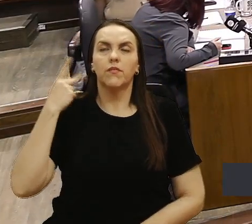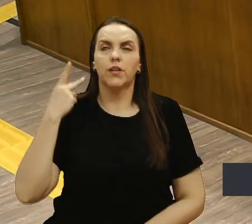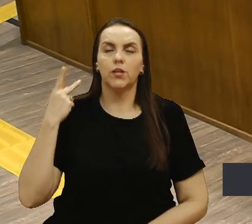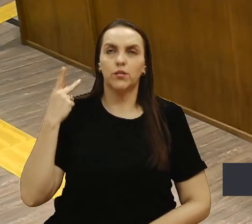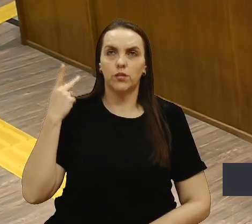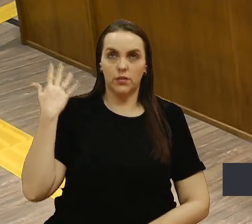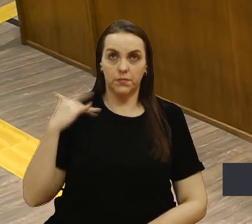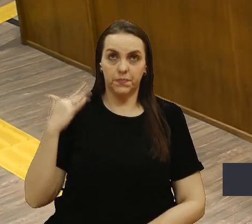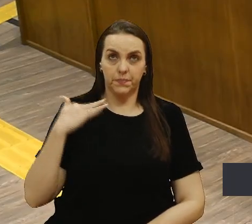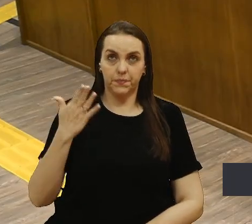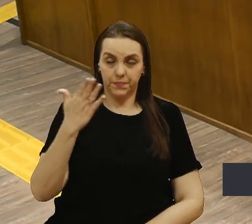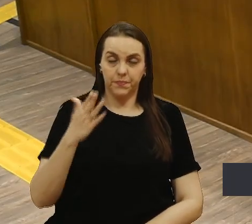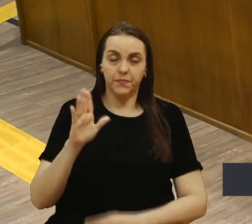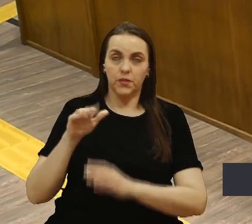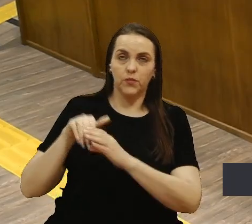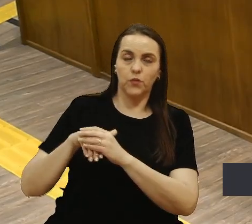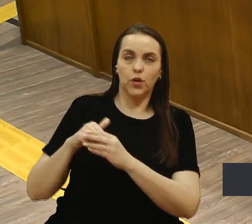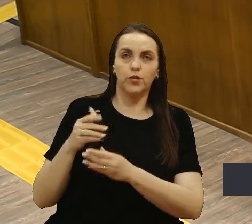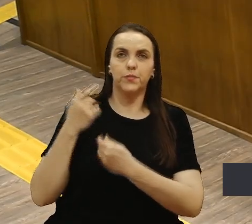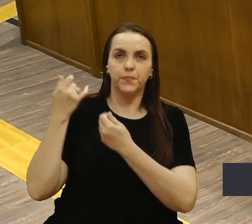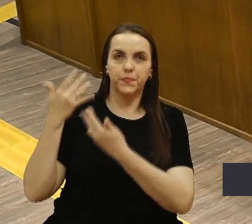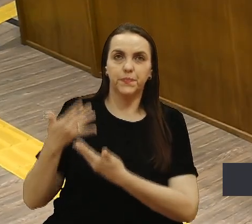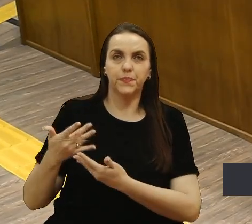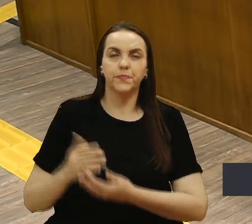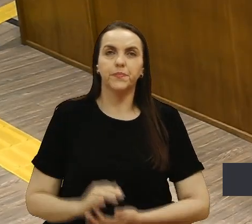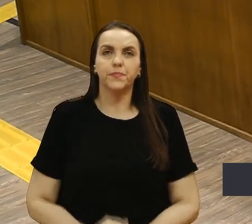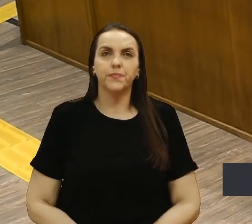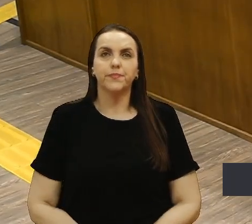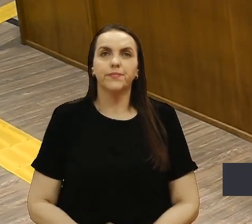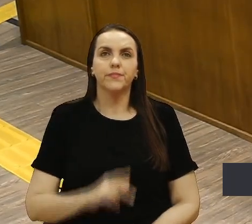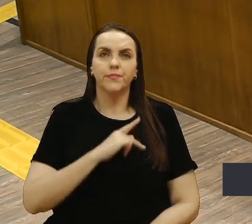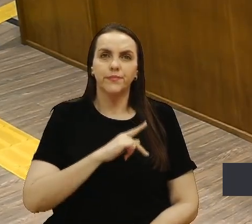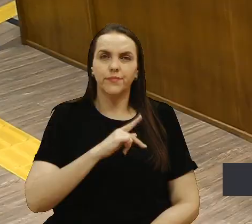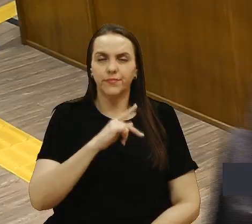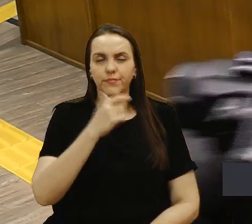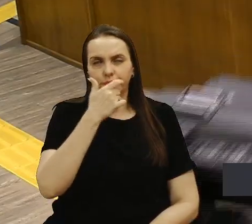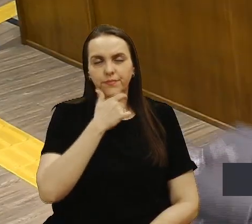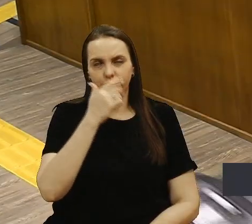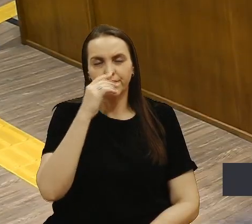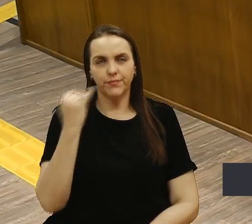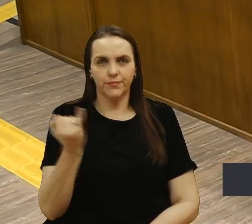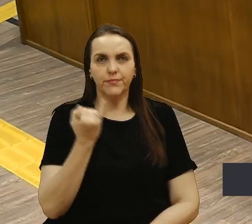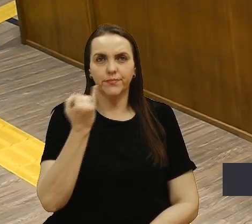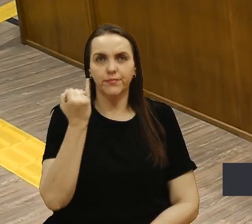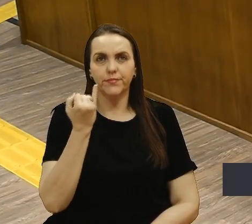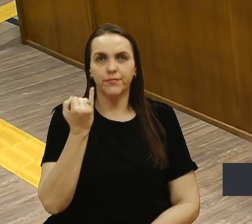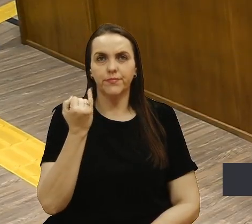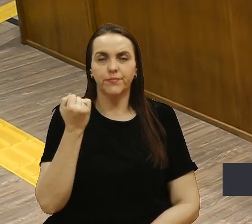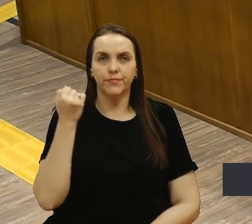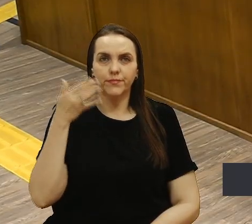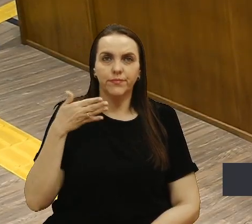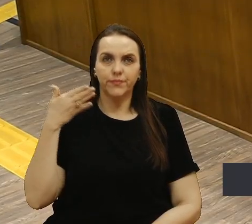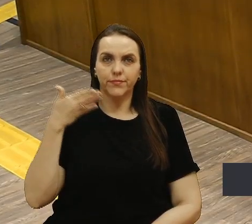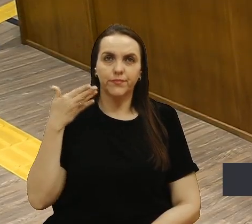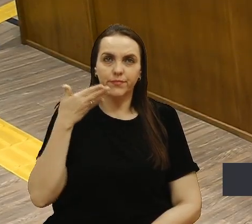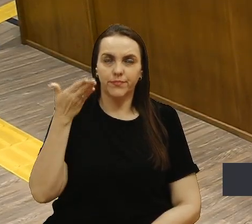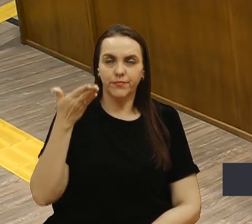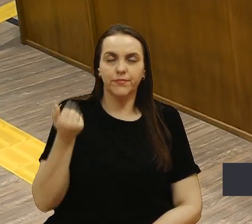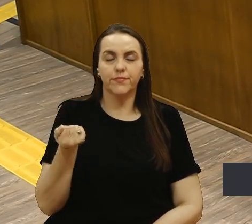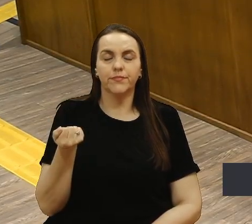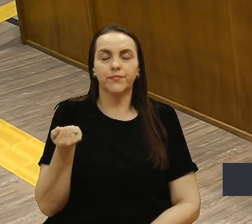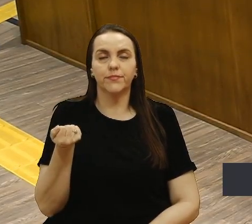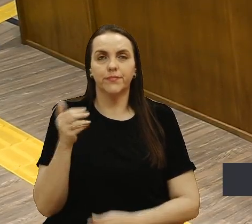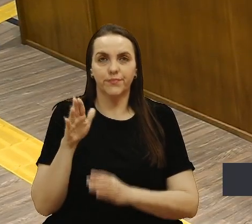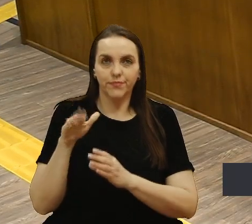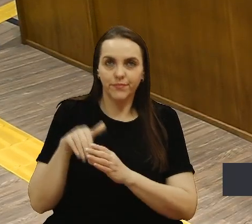senhor presidente. Achei importante declarar o voto depois de várias falas dos colegas e